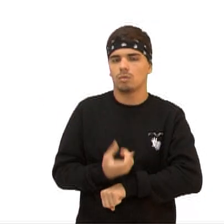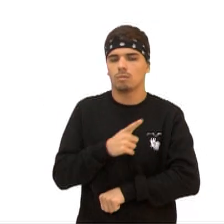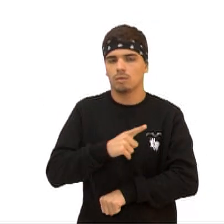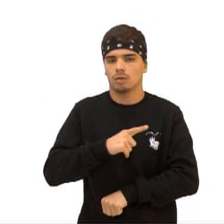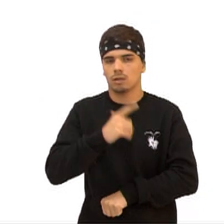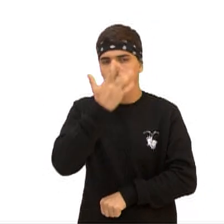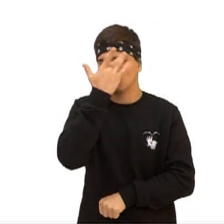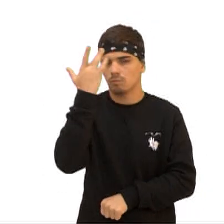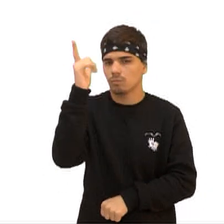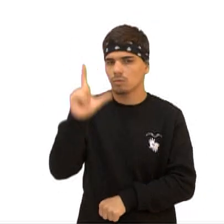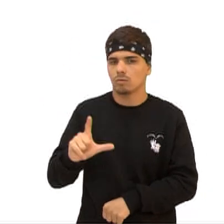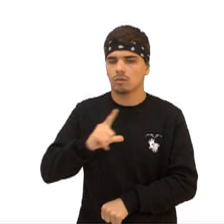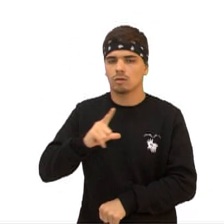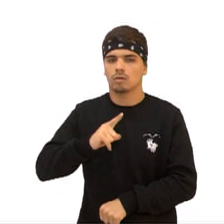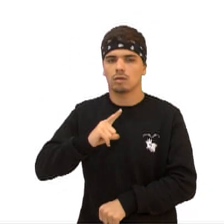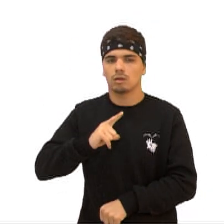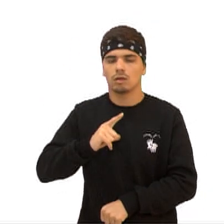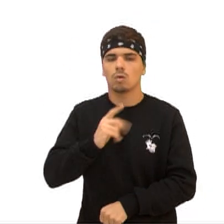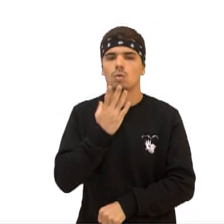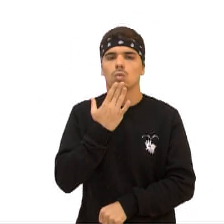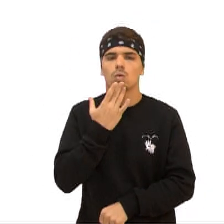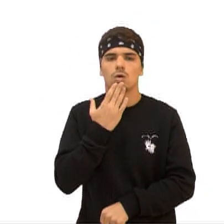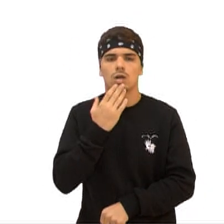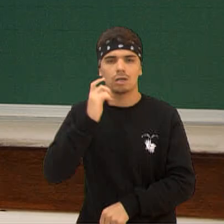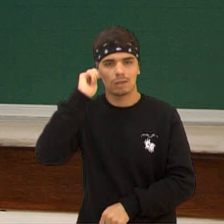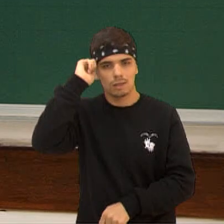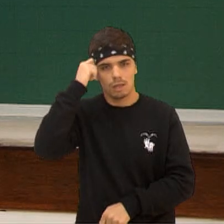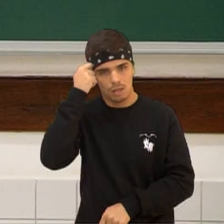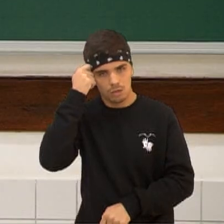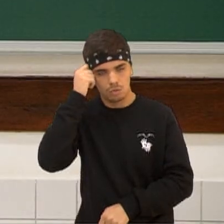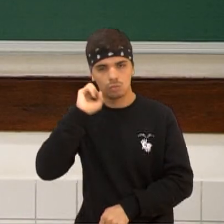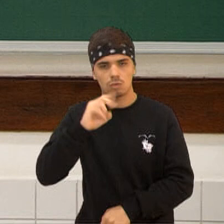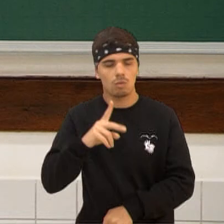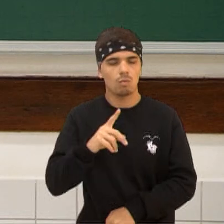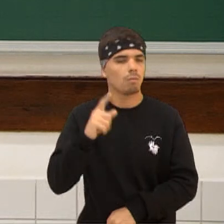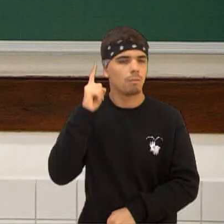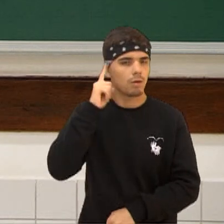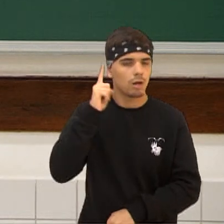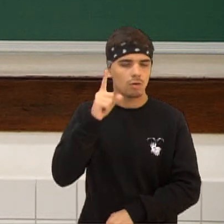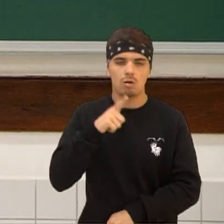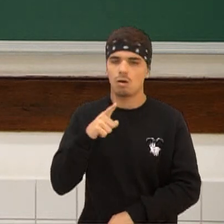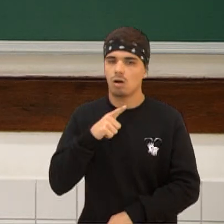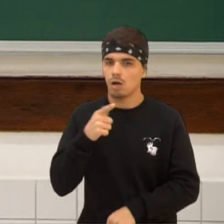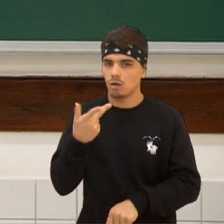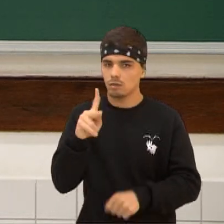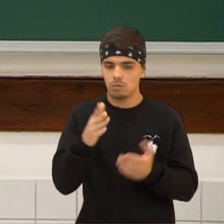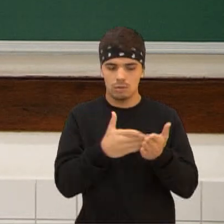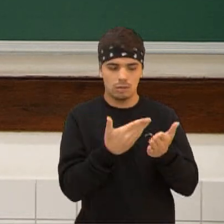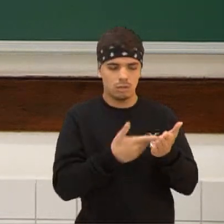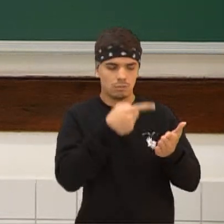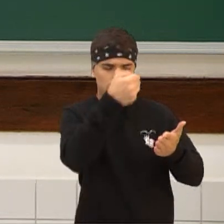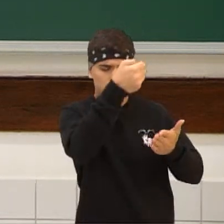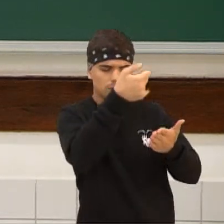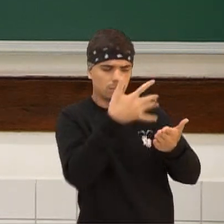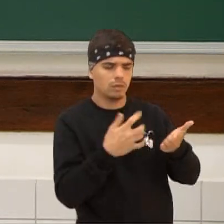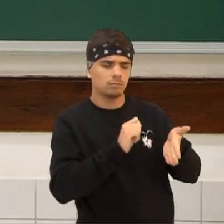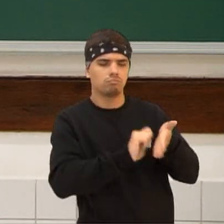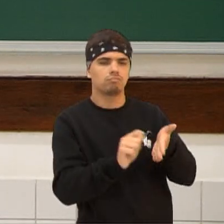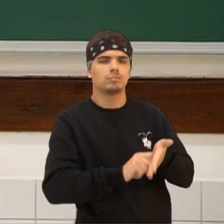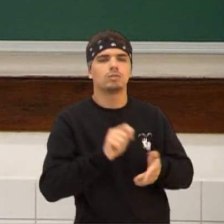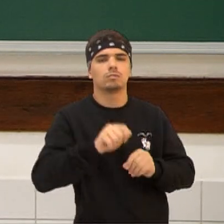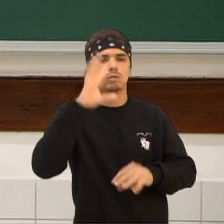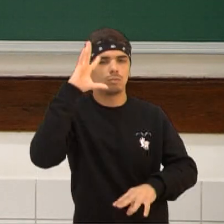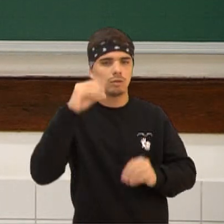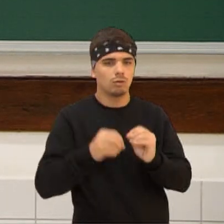tem cor? Negros ou brancos? Por quê? Então, agora no seu caderno você vai me explicar o que você entendeu desse